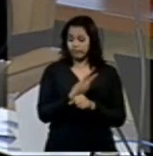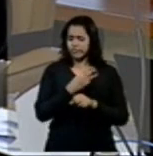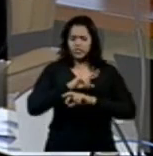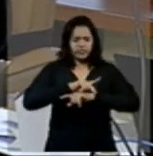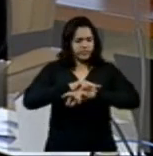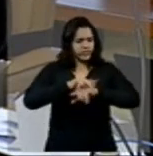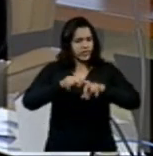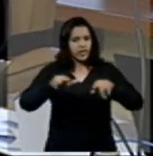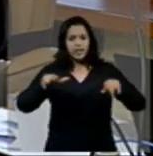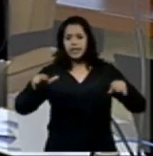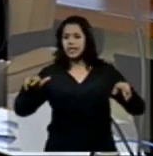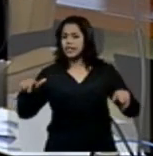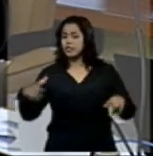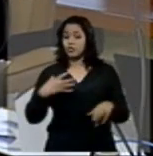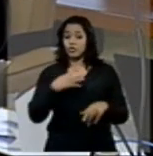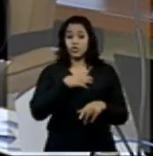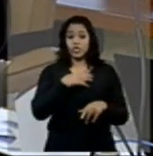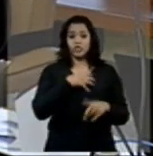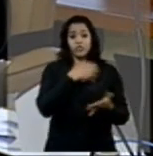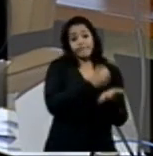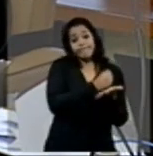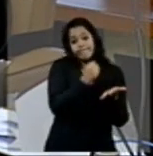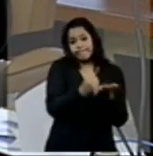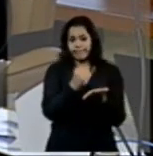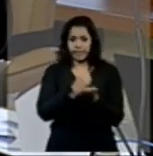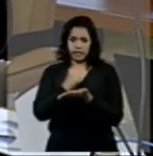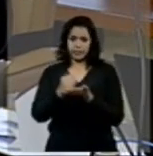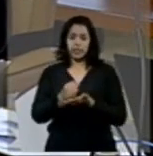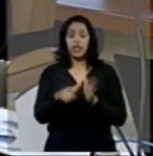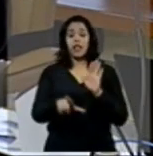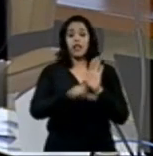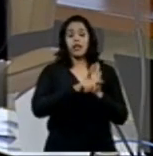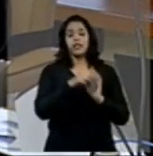mais diversas formas de pactuação. São as leis